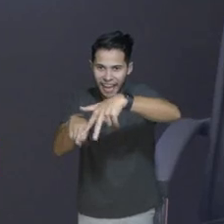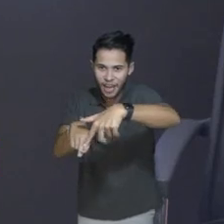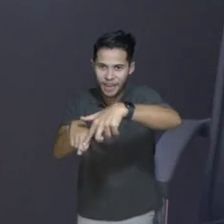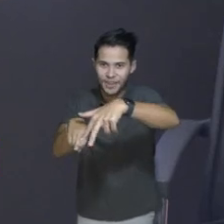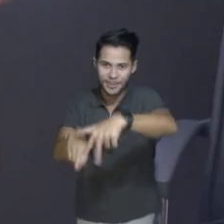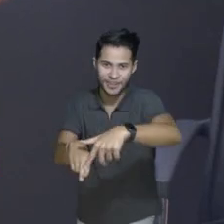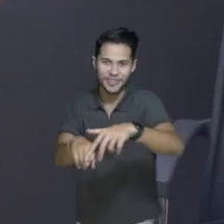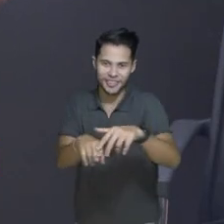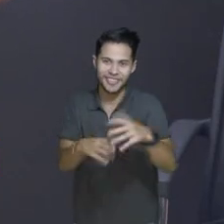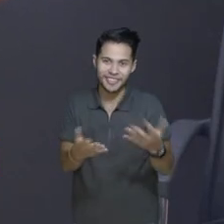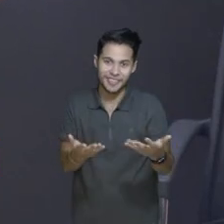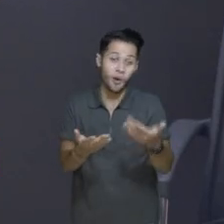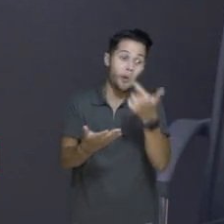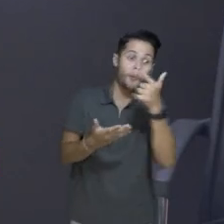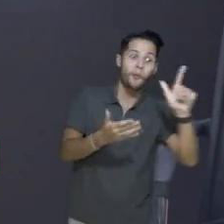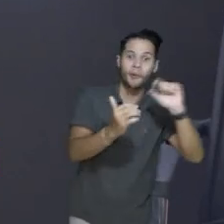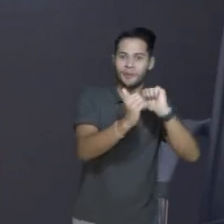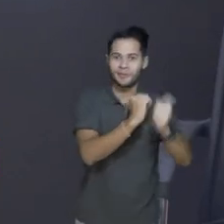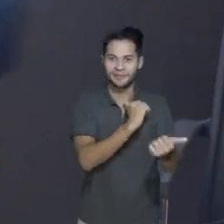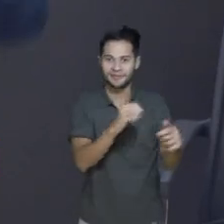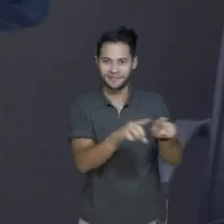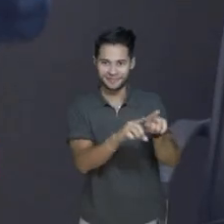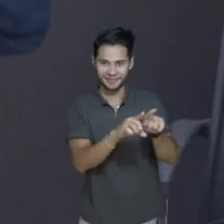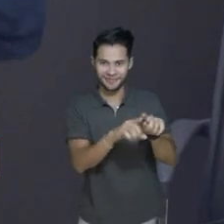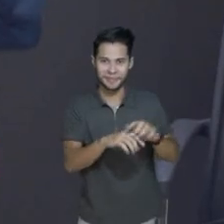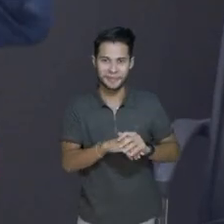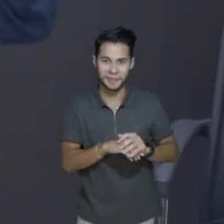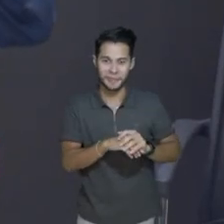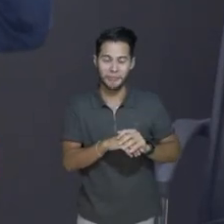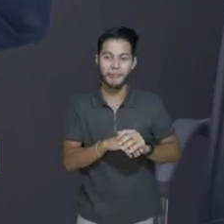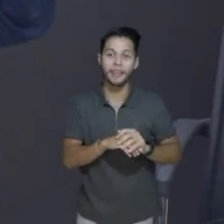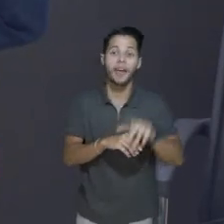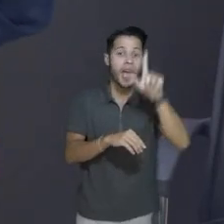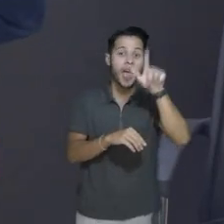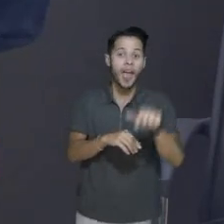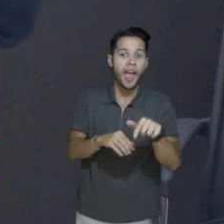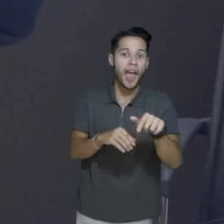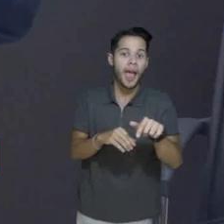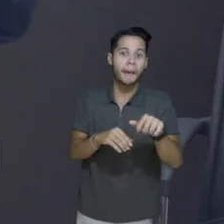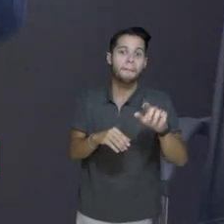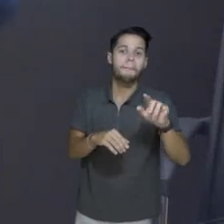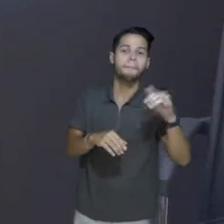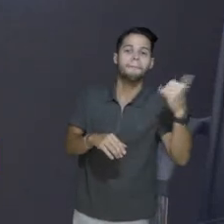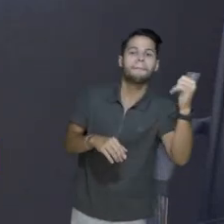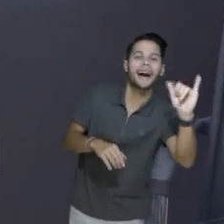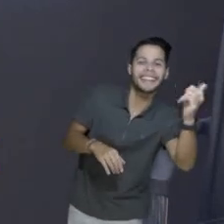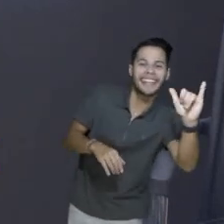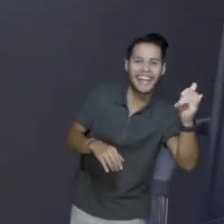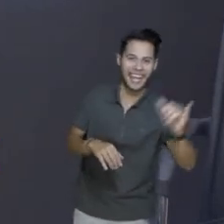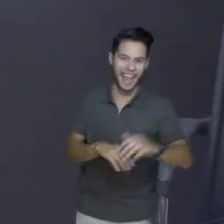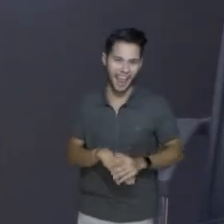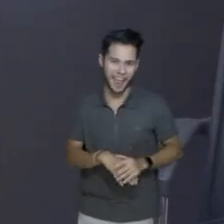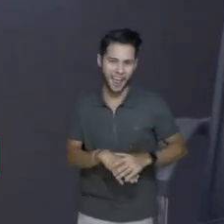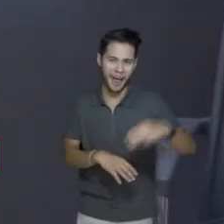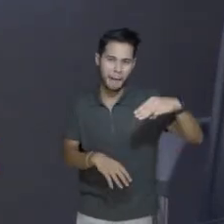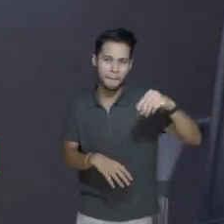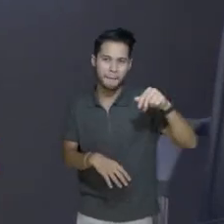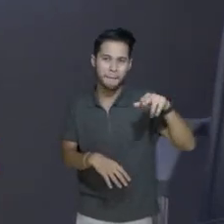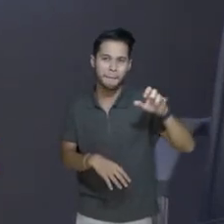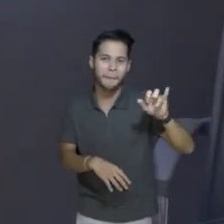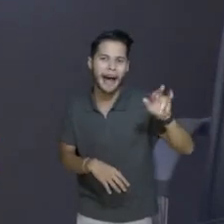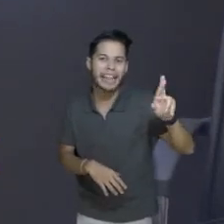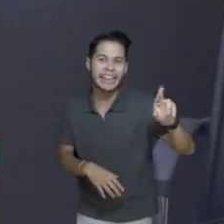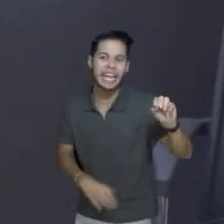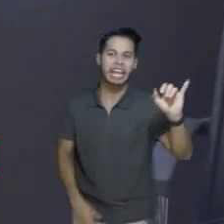talvez não entraria mas é maneiro ser sufista né é maneiro ser estia é maneiro